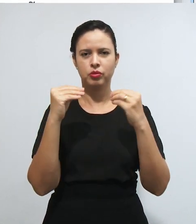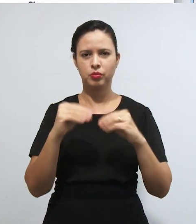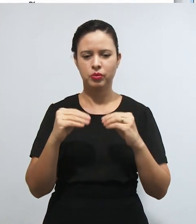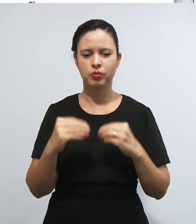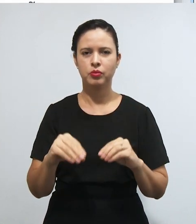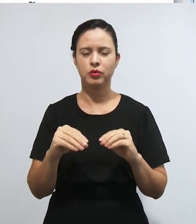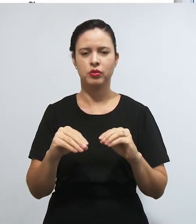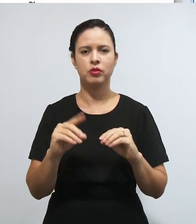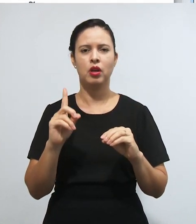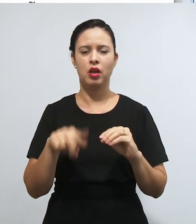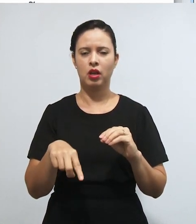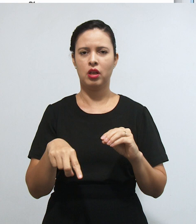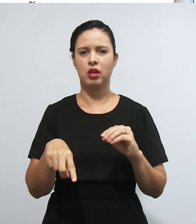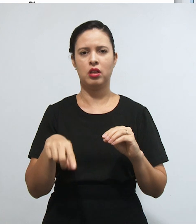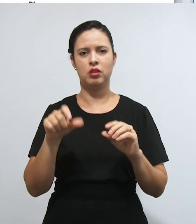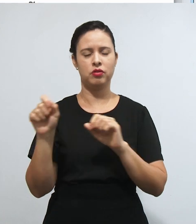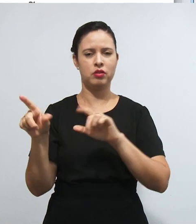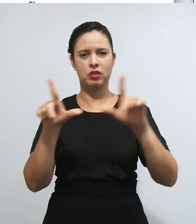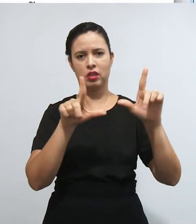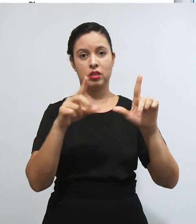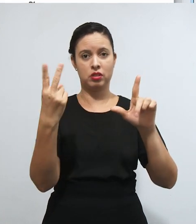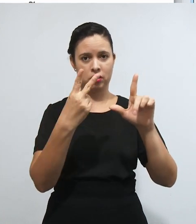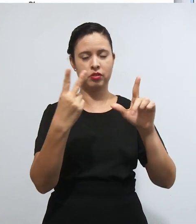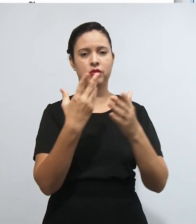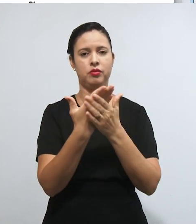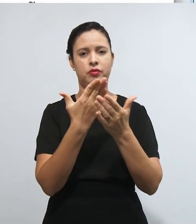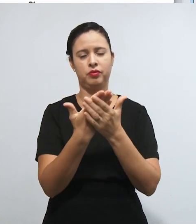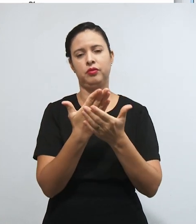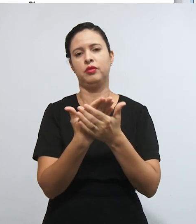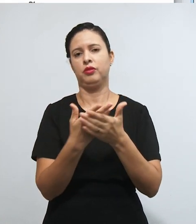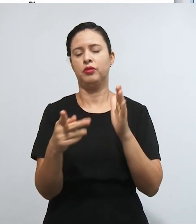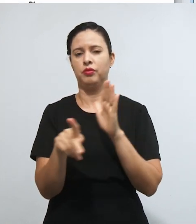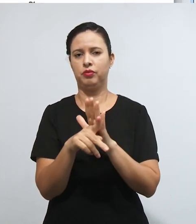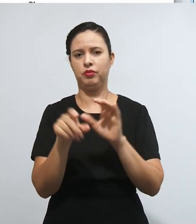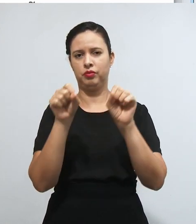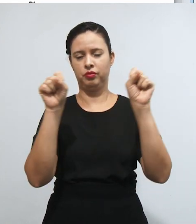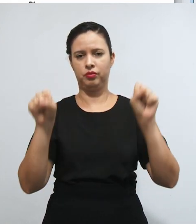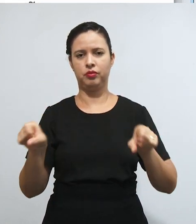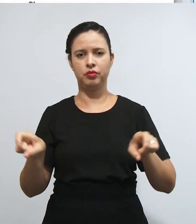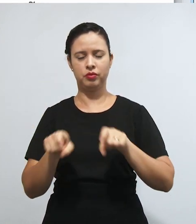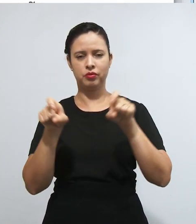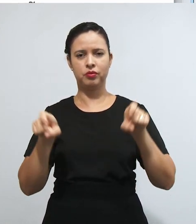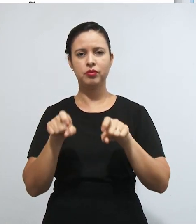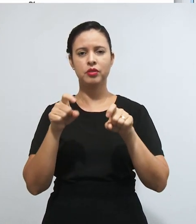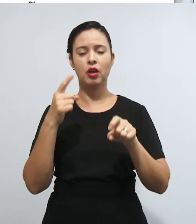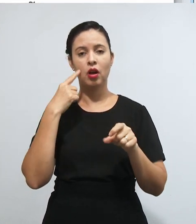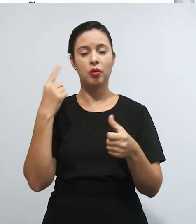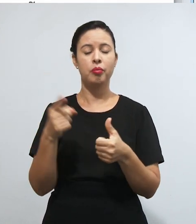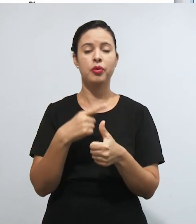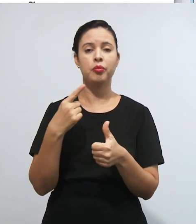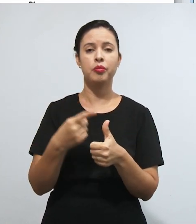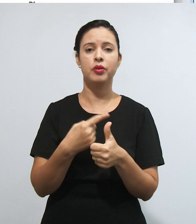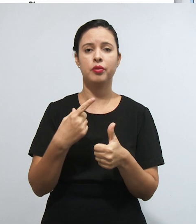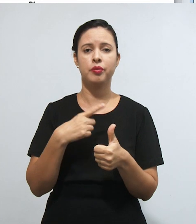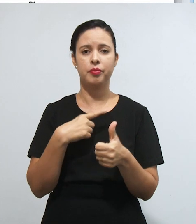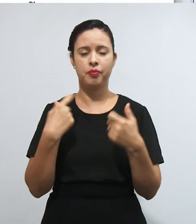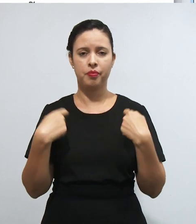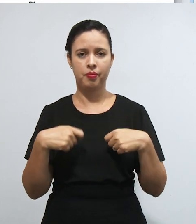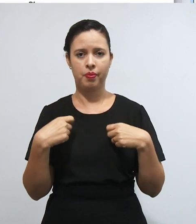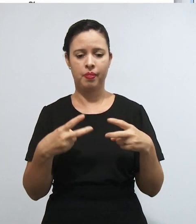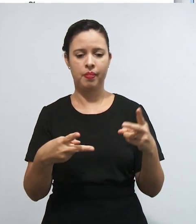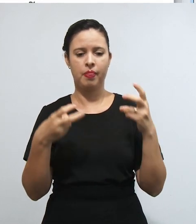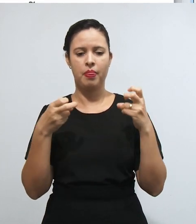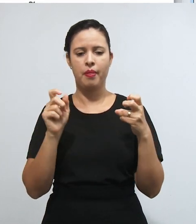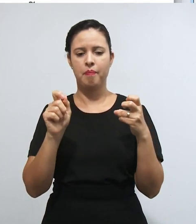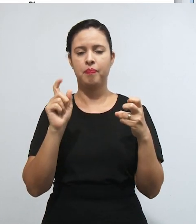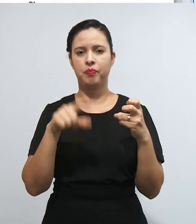Nesse slide dessa aula, da segunda aula, tá? Que foi sobre sistema computacional. E então aqui, primeiro ponto que a gente tem que